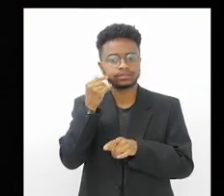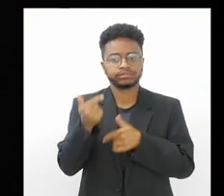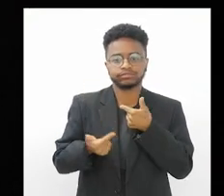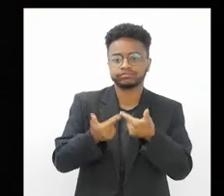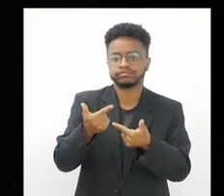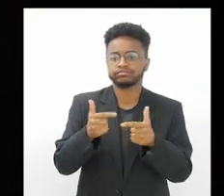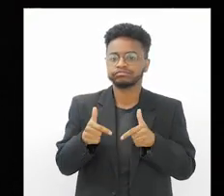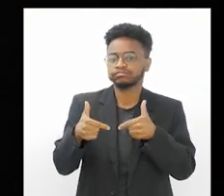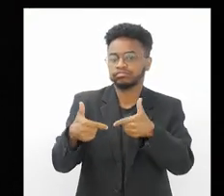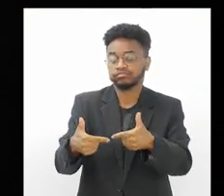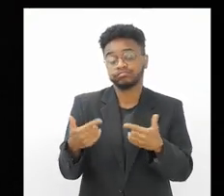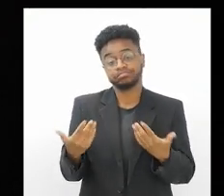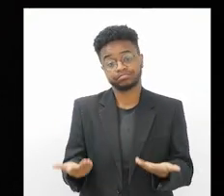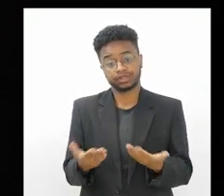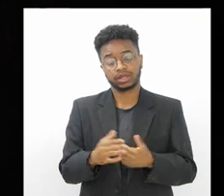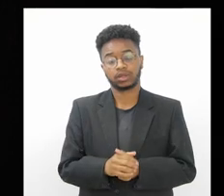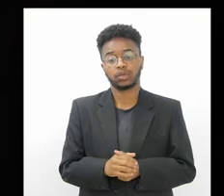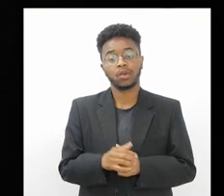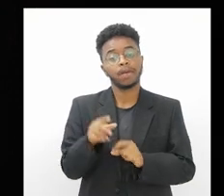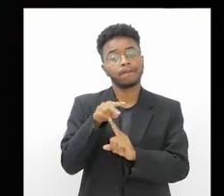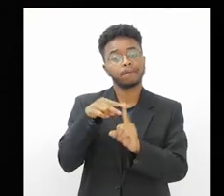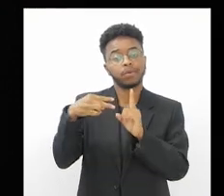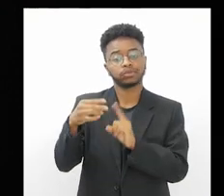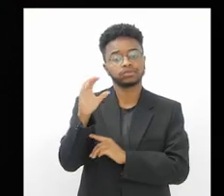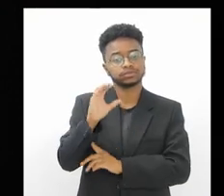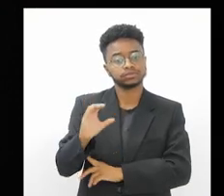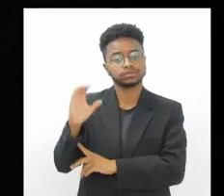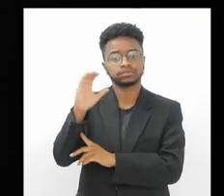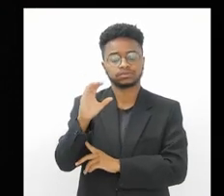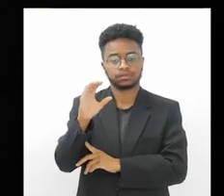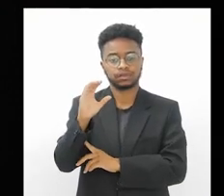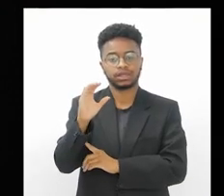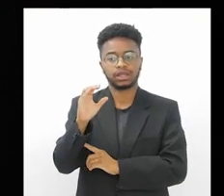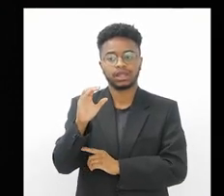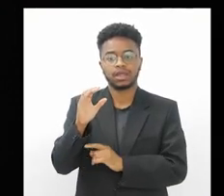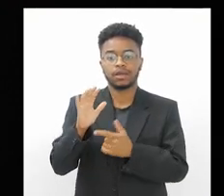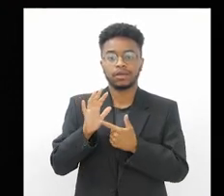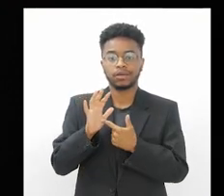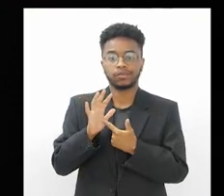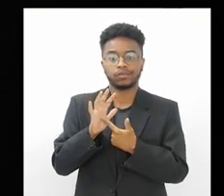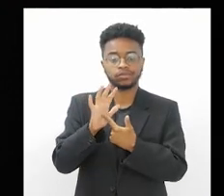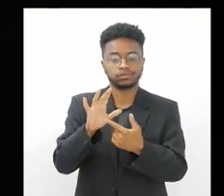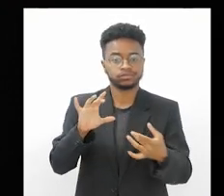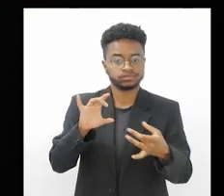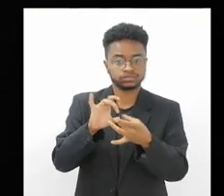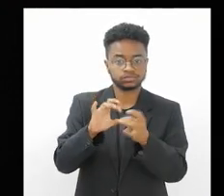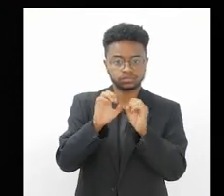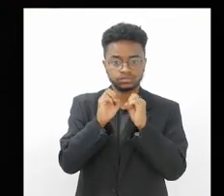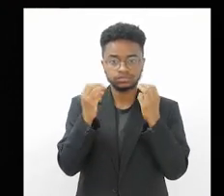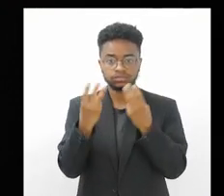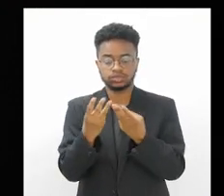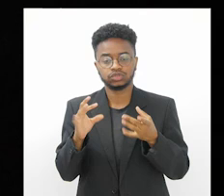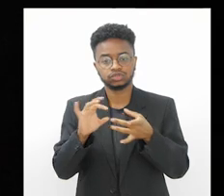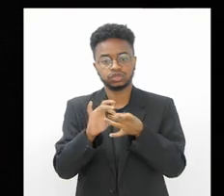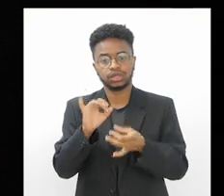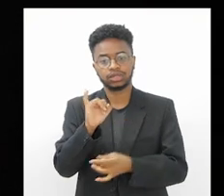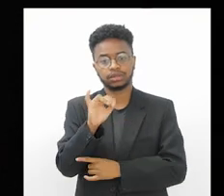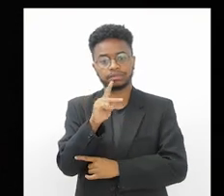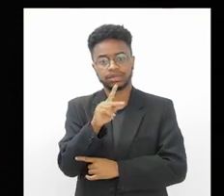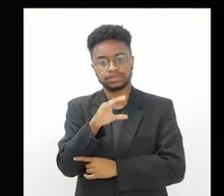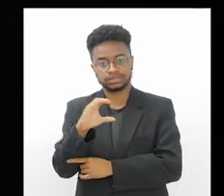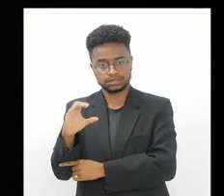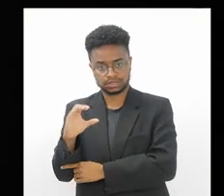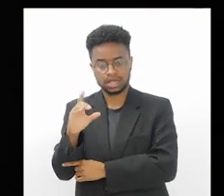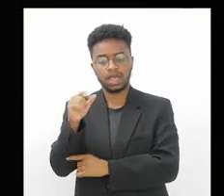isso, bom, do ponto de vista da ciência, a ciência representada aí dentro da ONU pelo IPCC, que é o